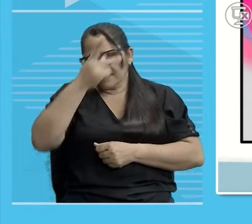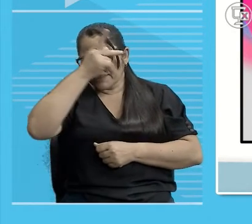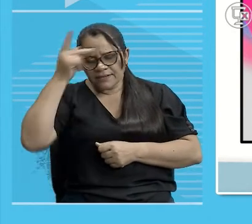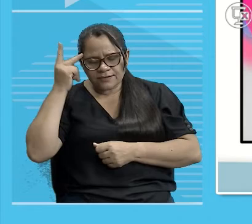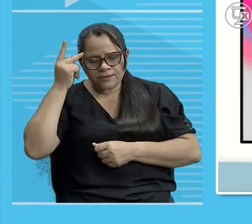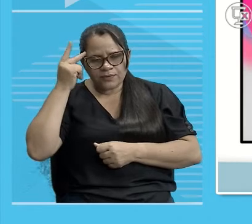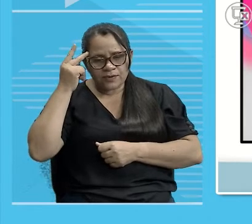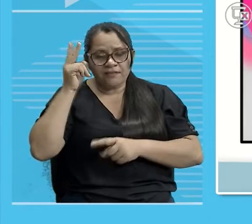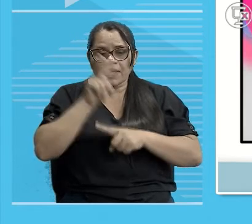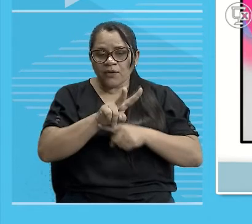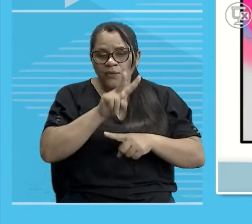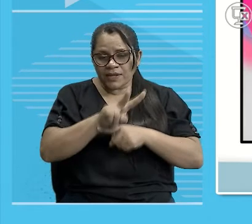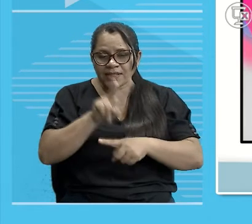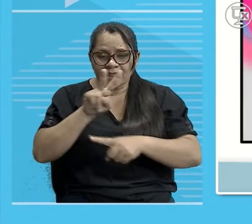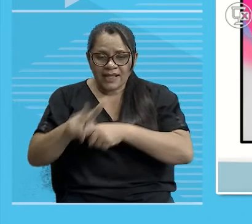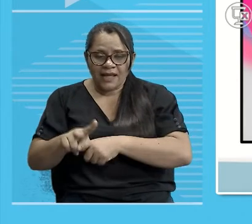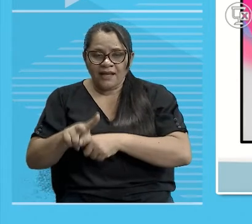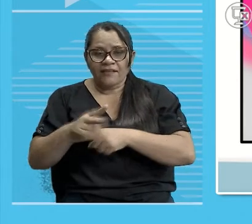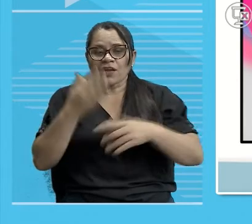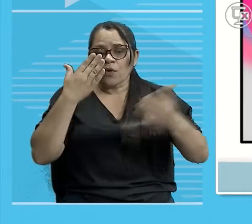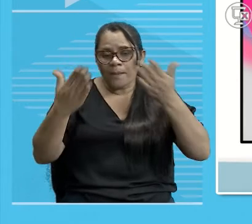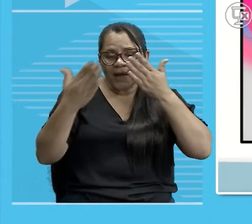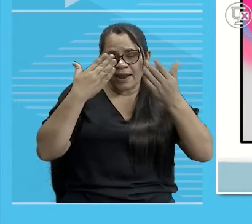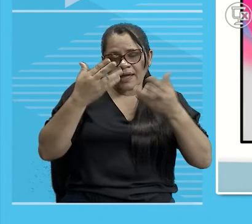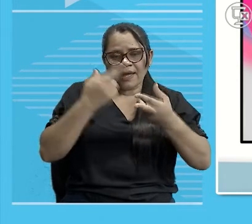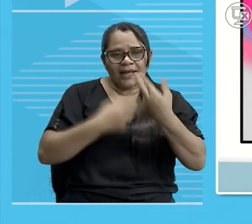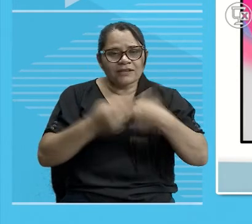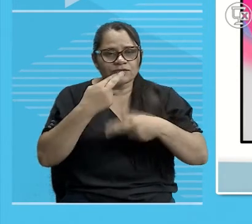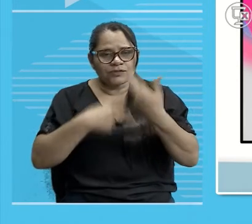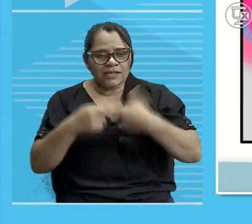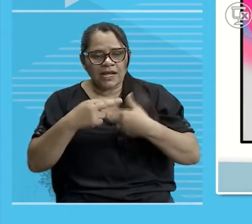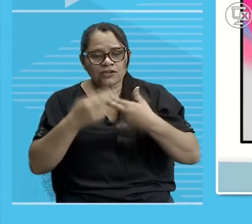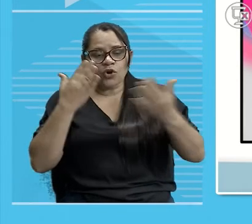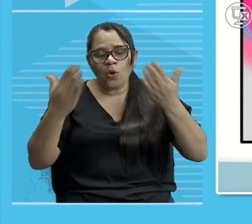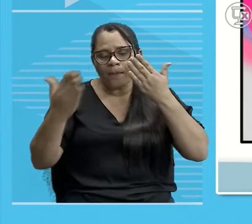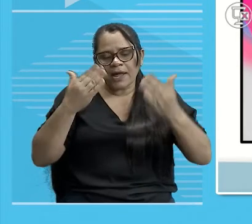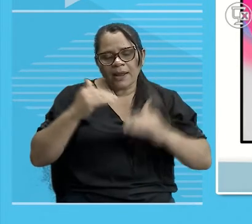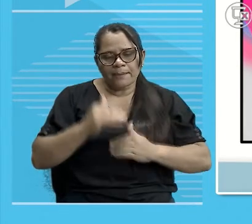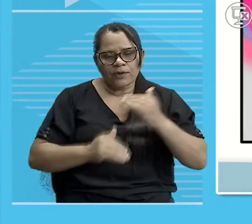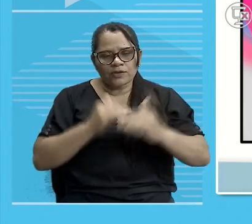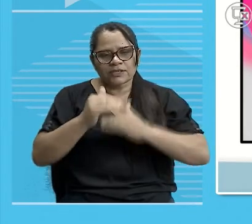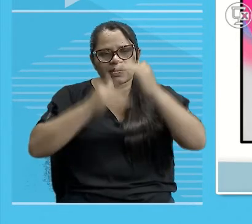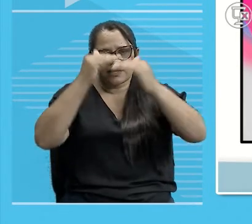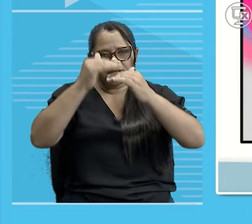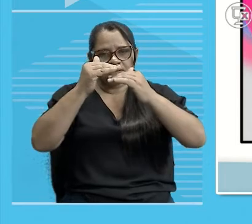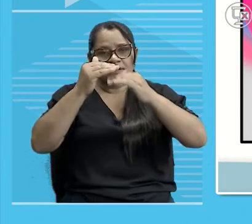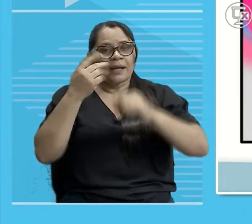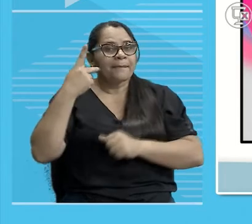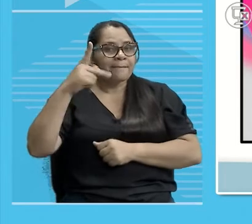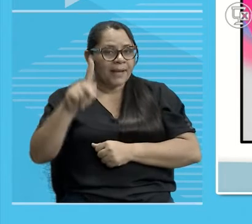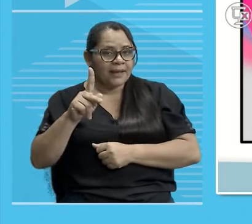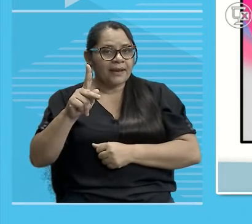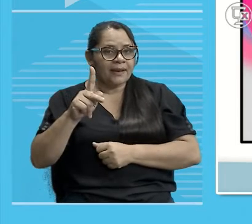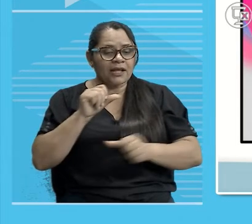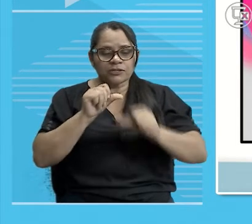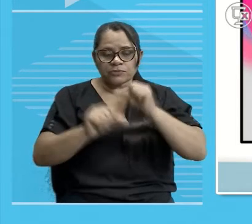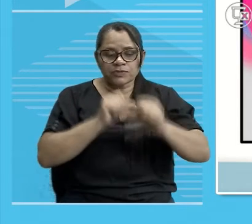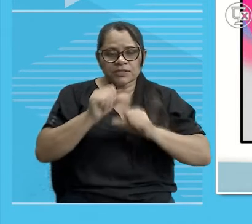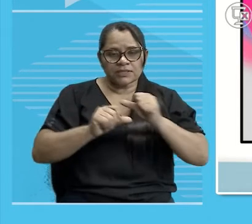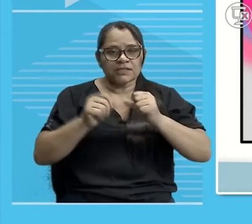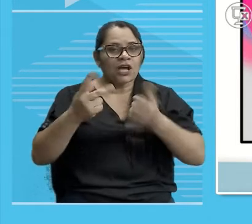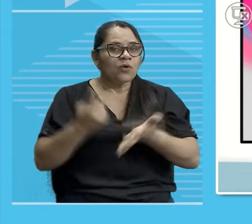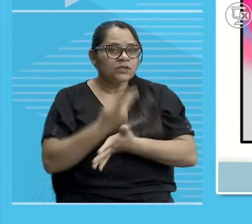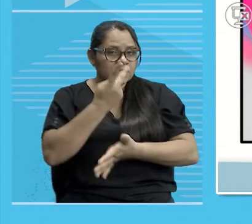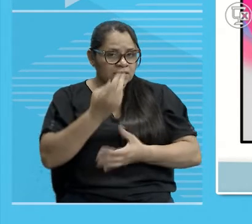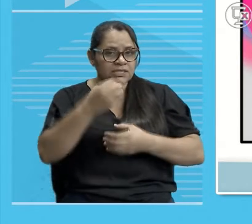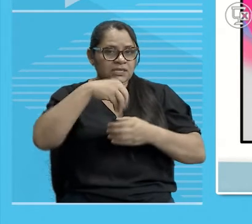supervisionar vai comparar resultados processos para que as mudanças aconteçam Olha